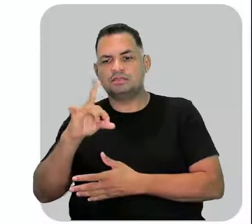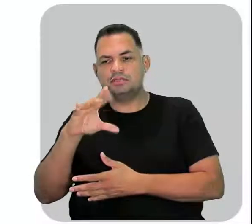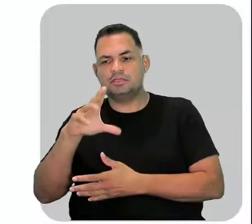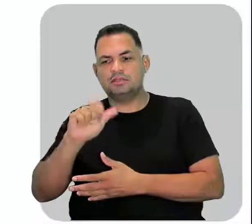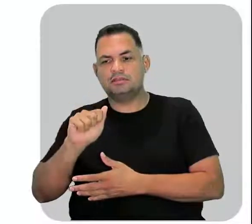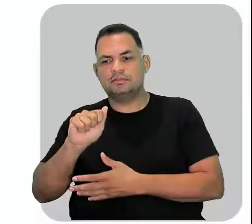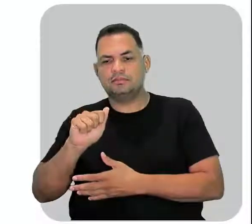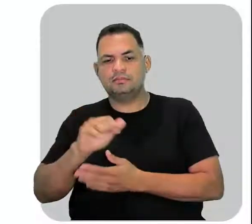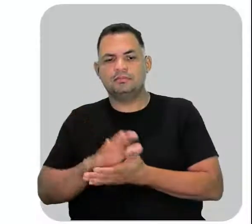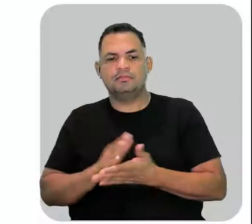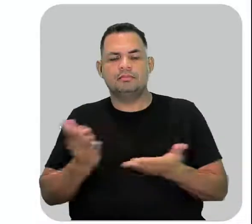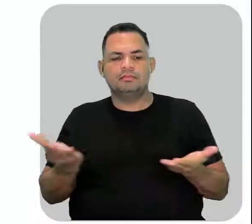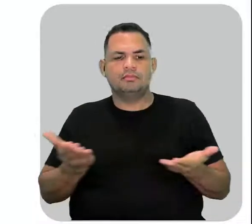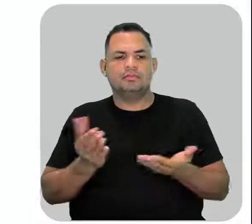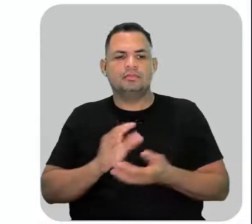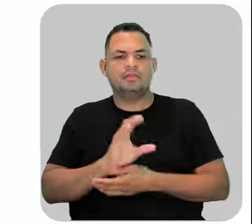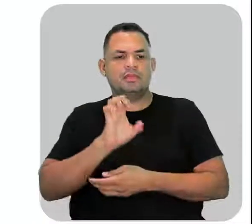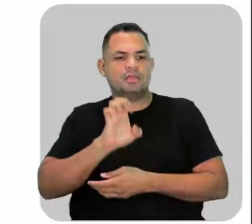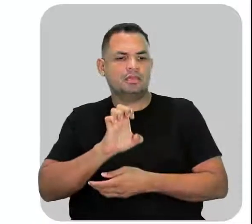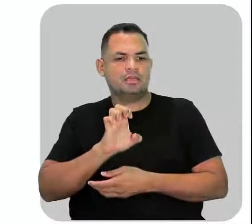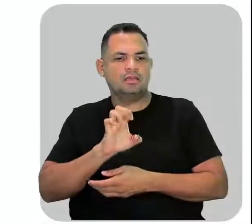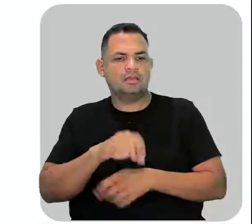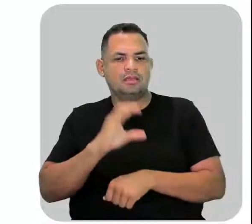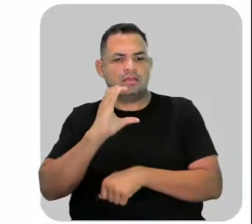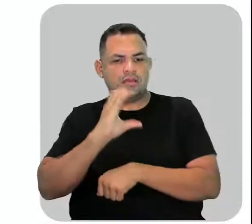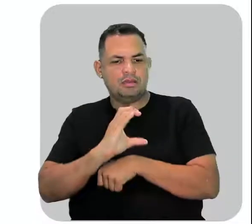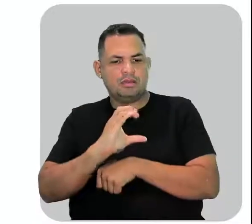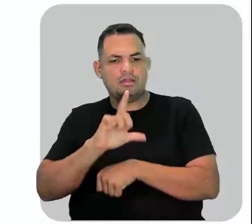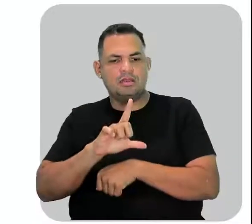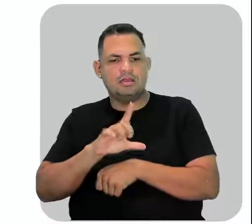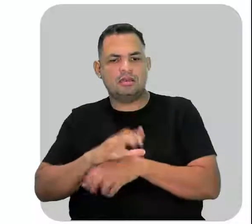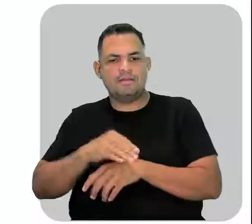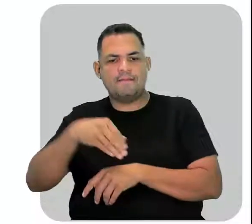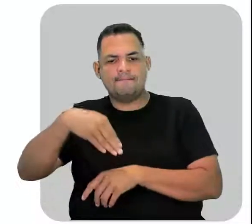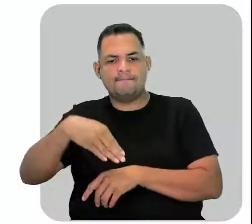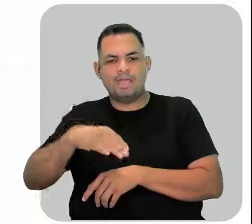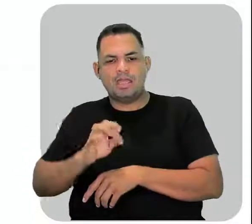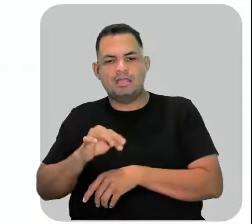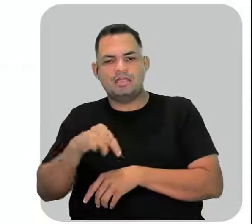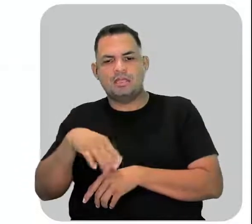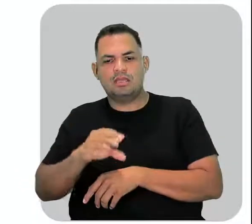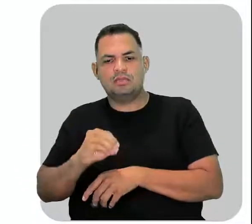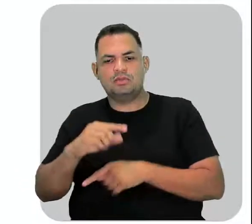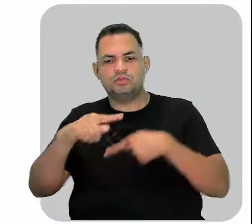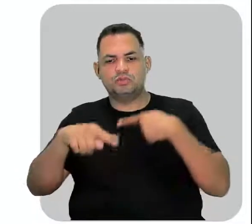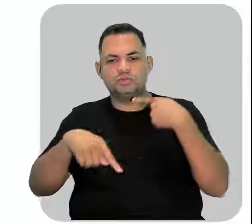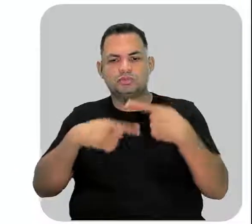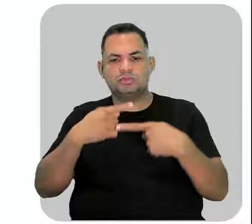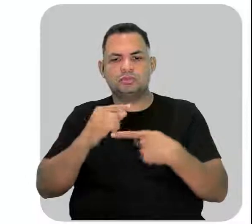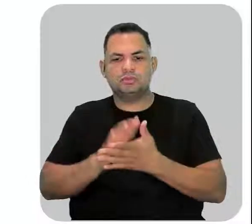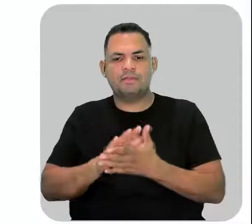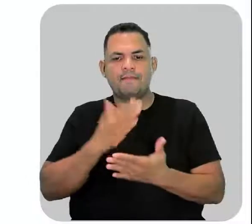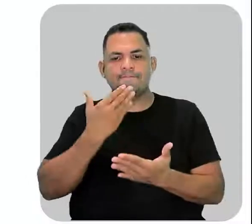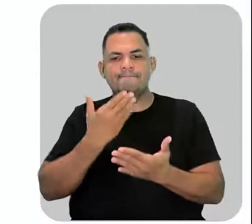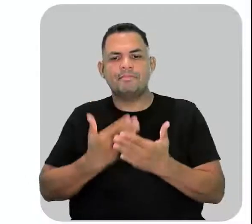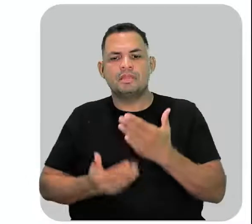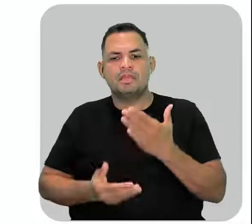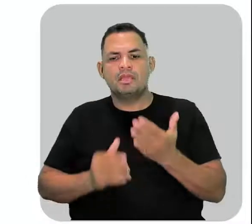E na letra E fala cloração do metano e posteriormente